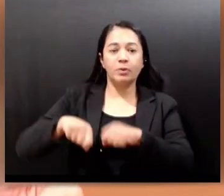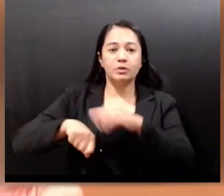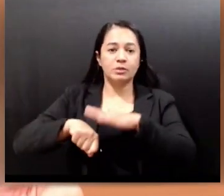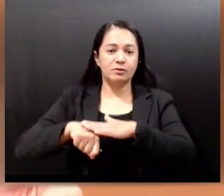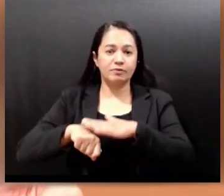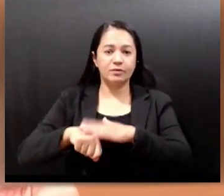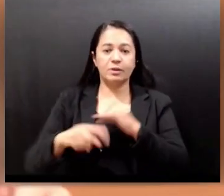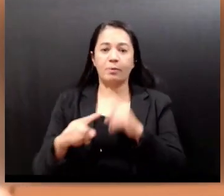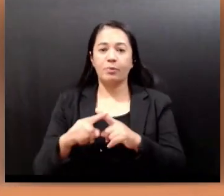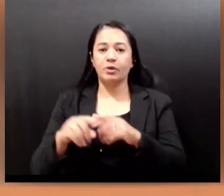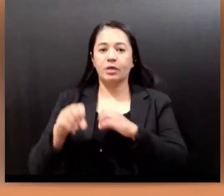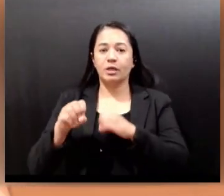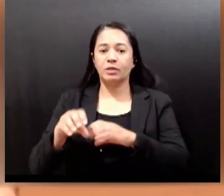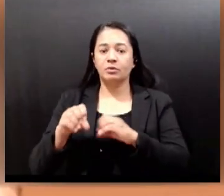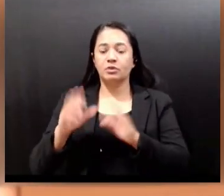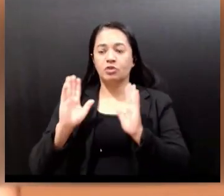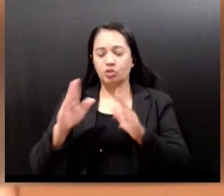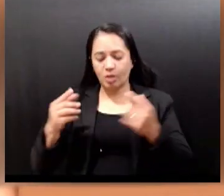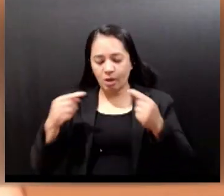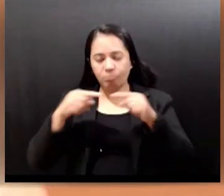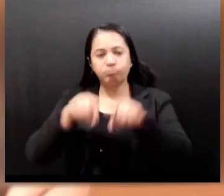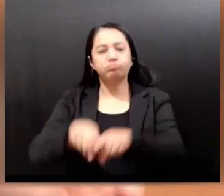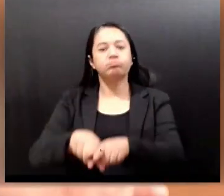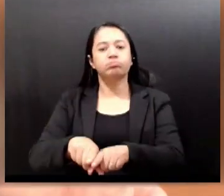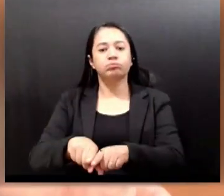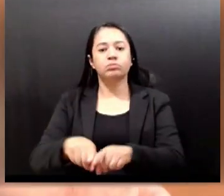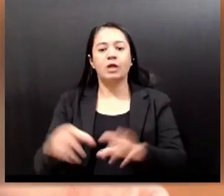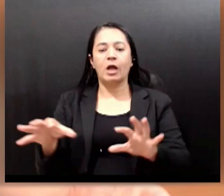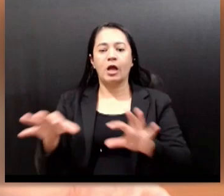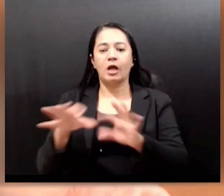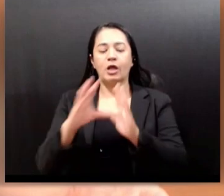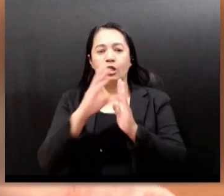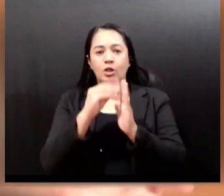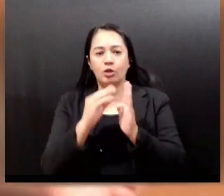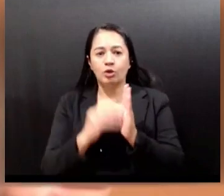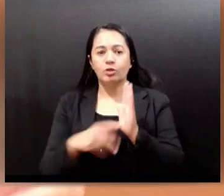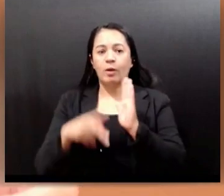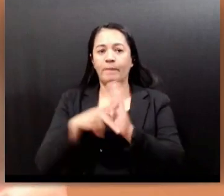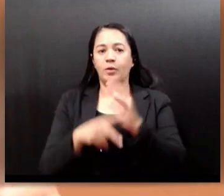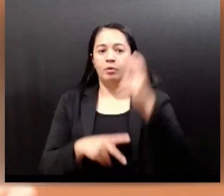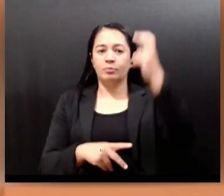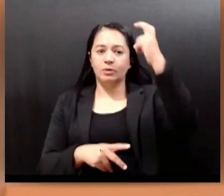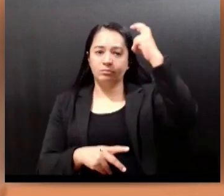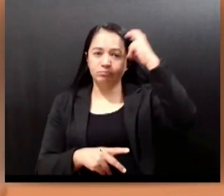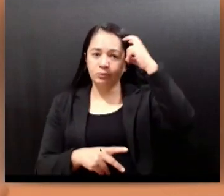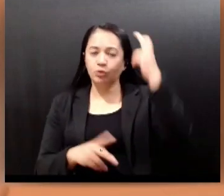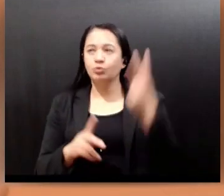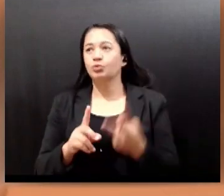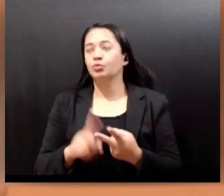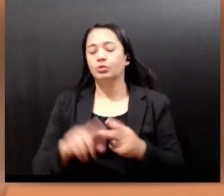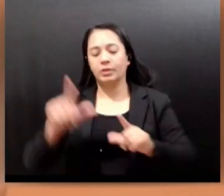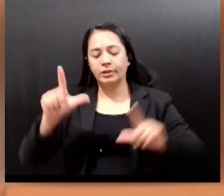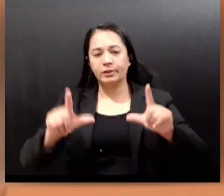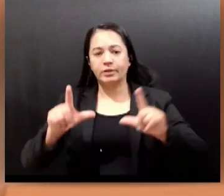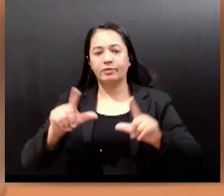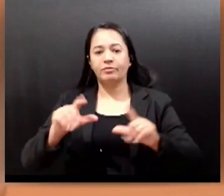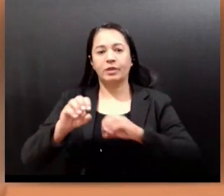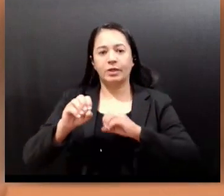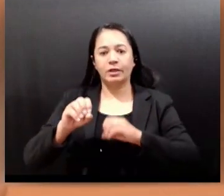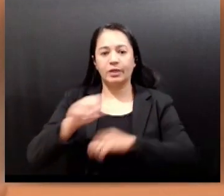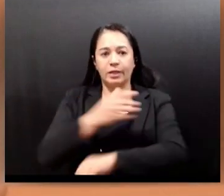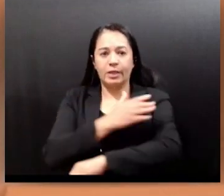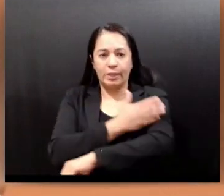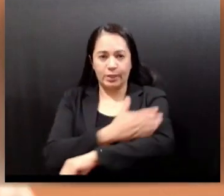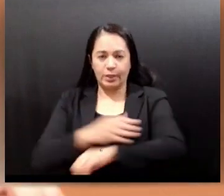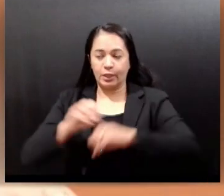grande parceira na veiculação de conteúdos da cultura na TV Educa, Educa Mais, né?